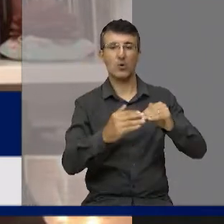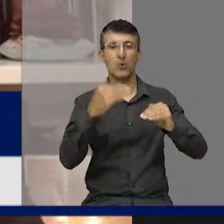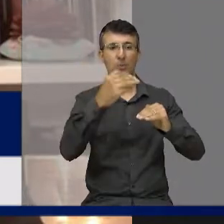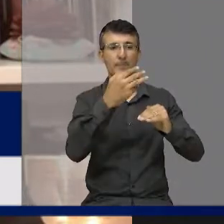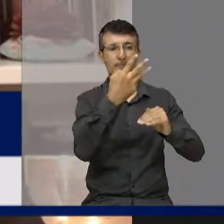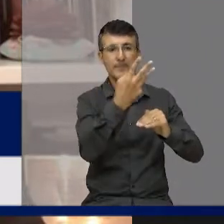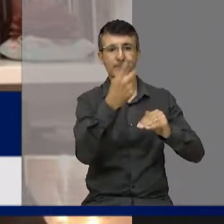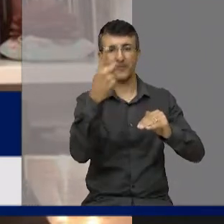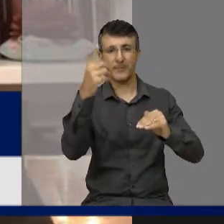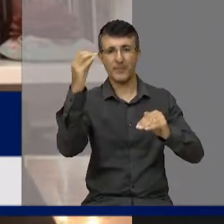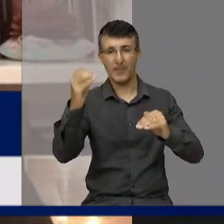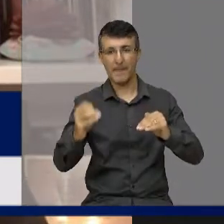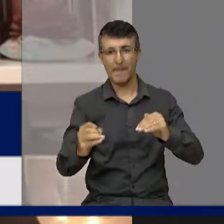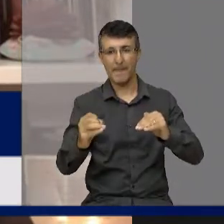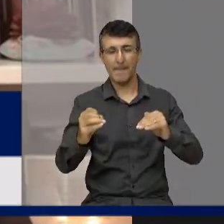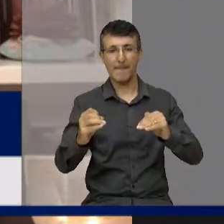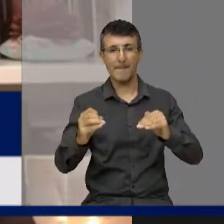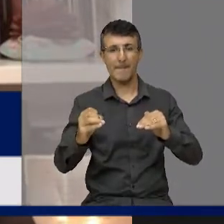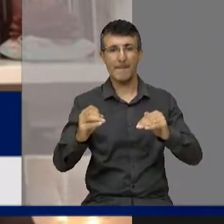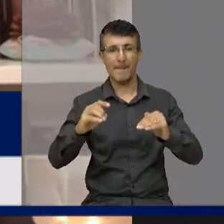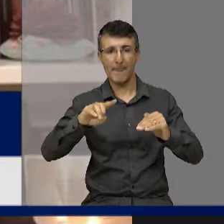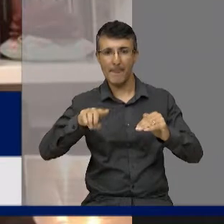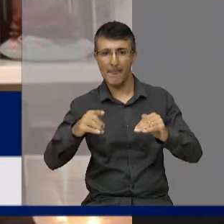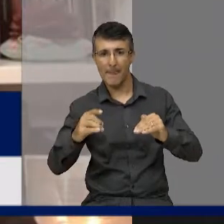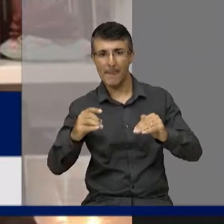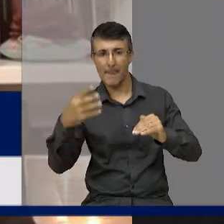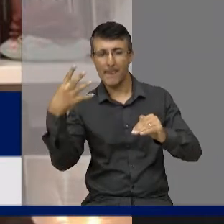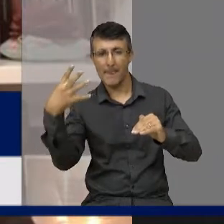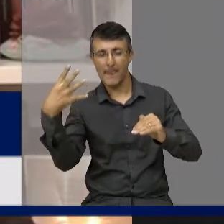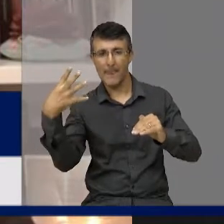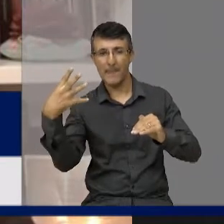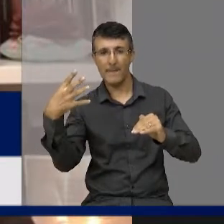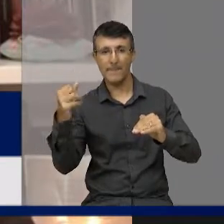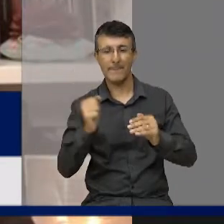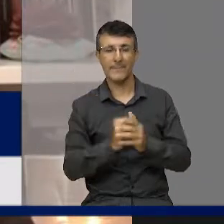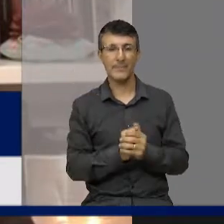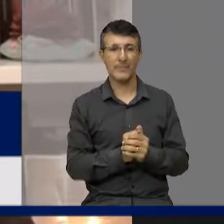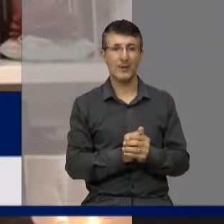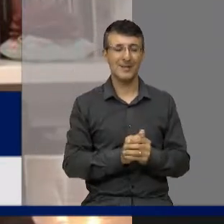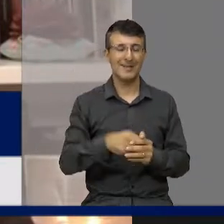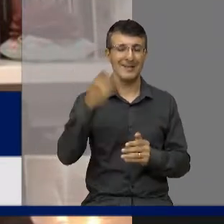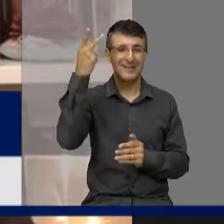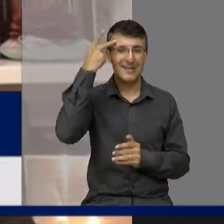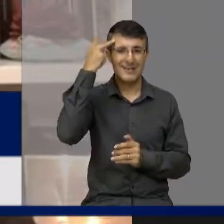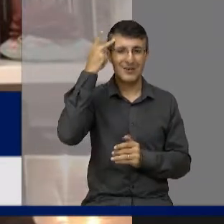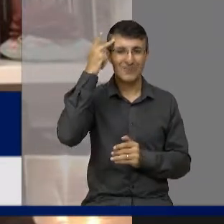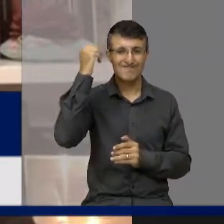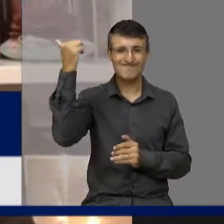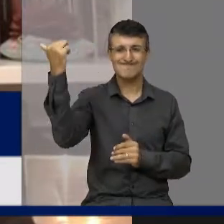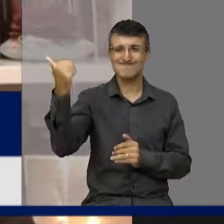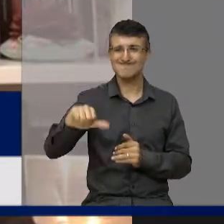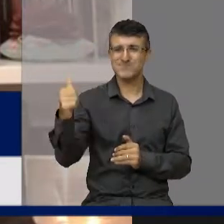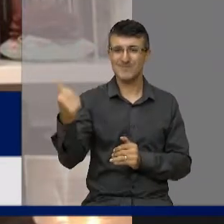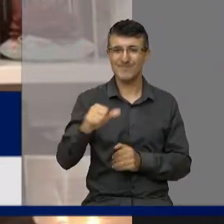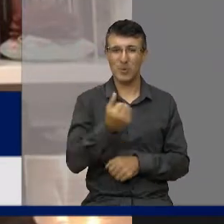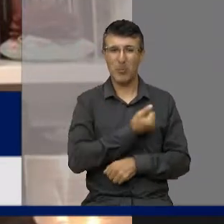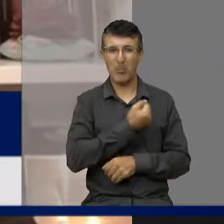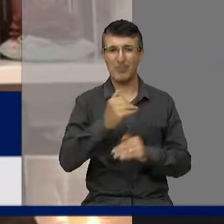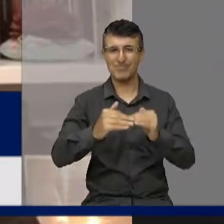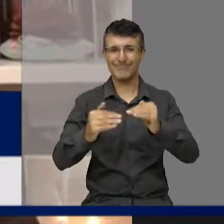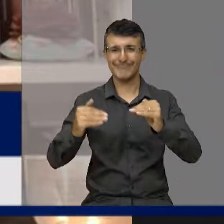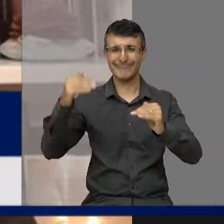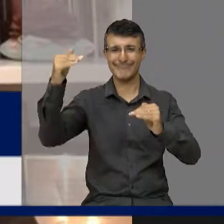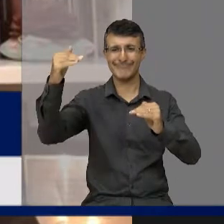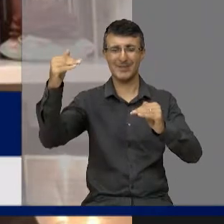41,4% no período. Aliás, São Paulo é o estado com os piores índices entre os 5 com 200 casos de